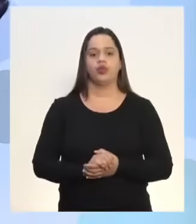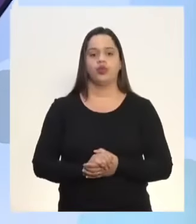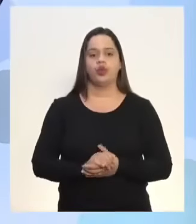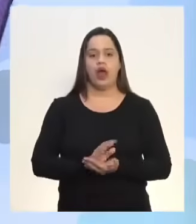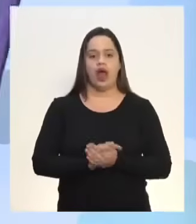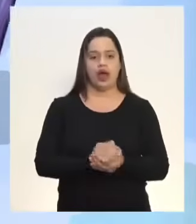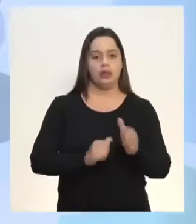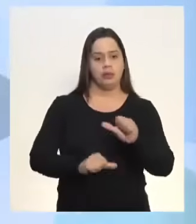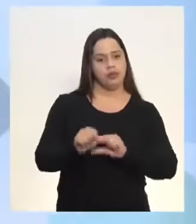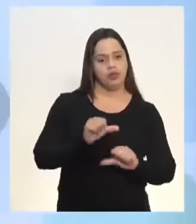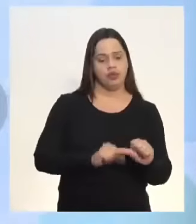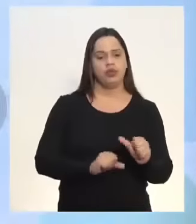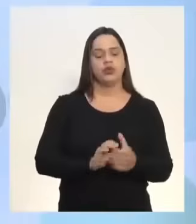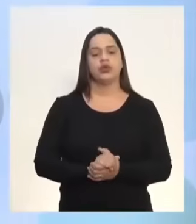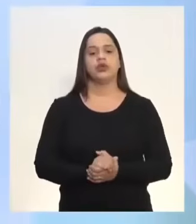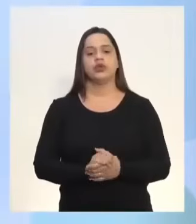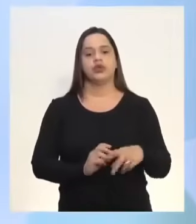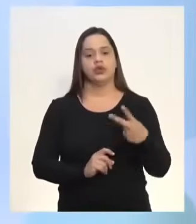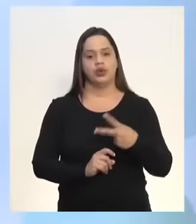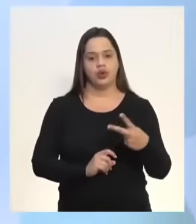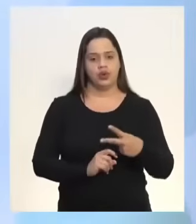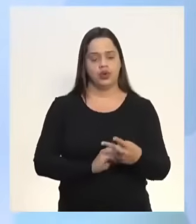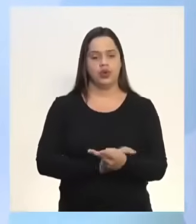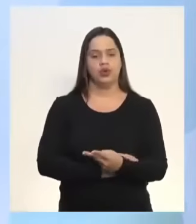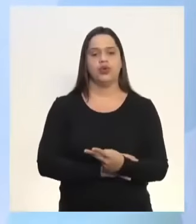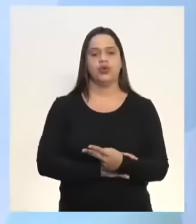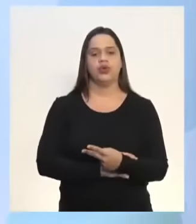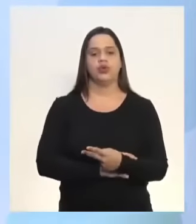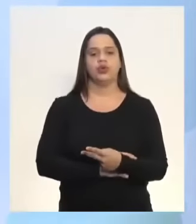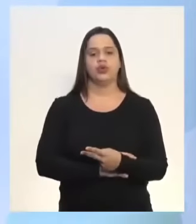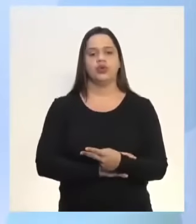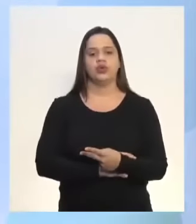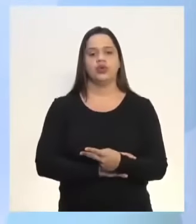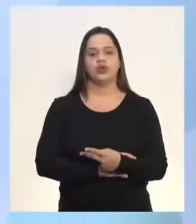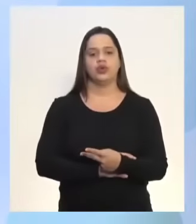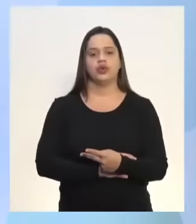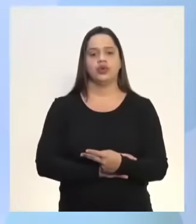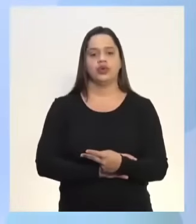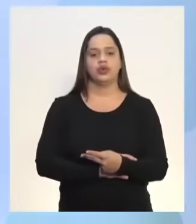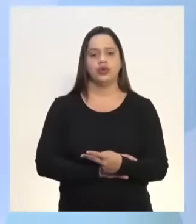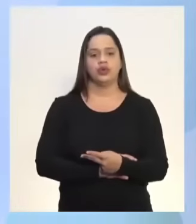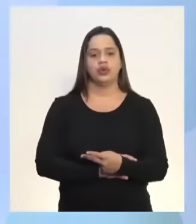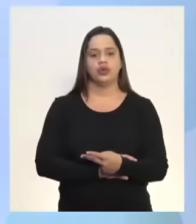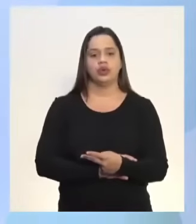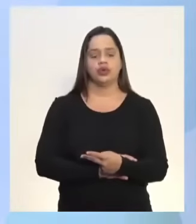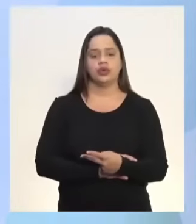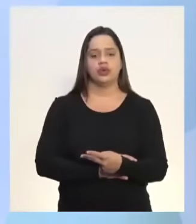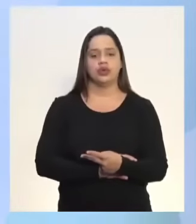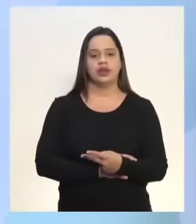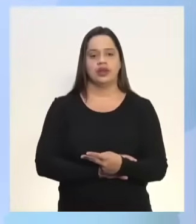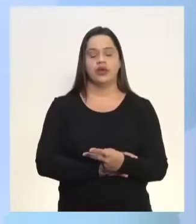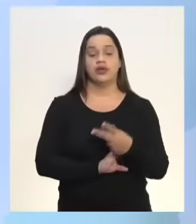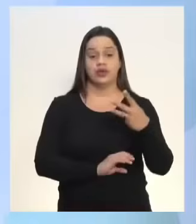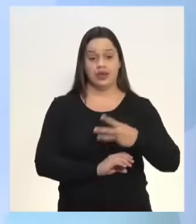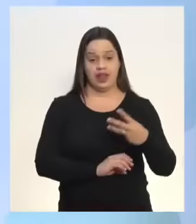o 2? Tem que ficar procurando. O tem 3 área está de para cabeça. baixo, embaixo. Isso, 2,